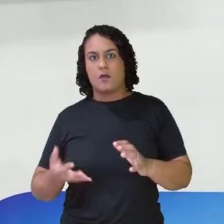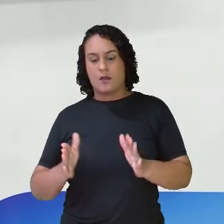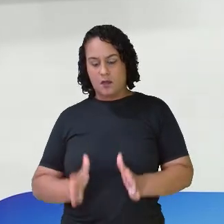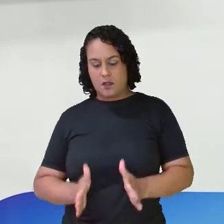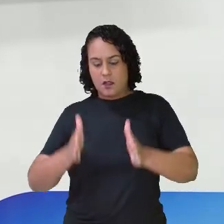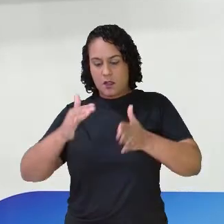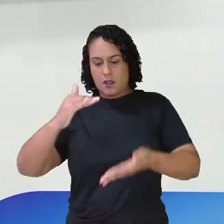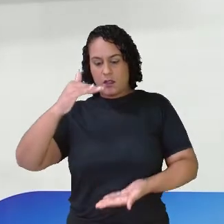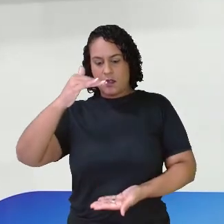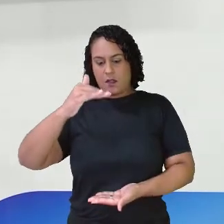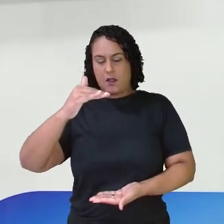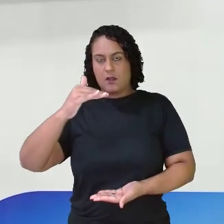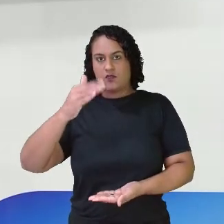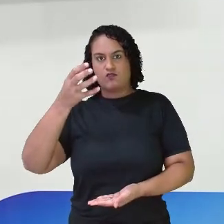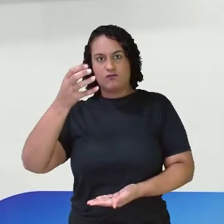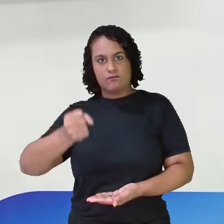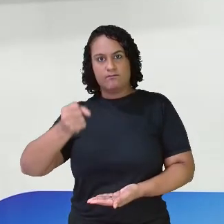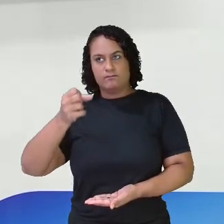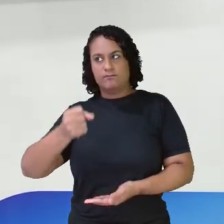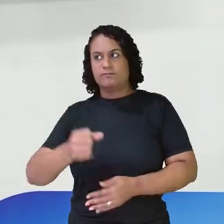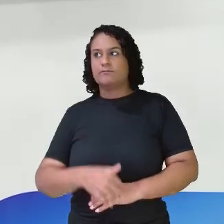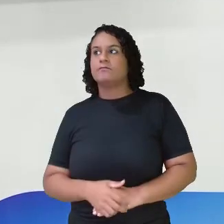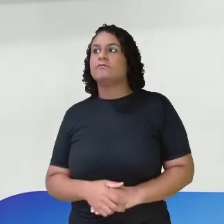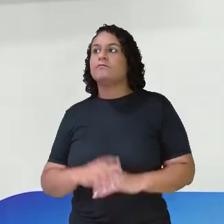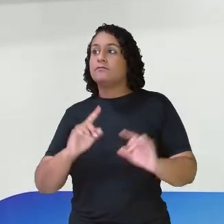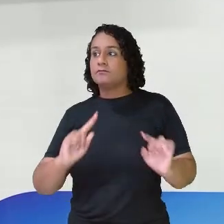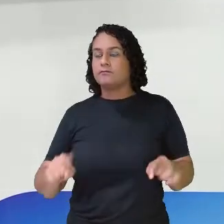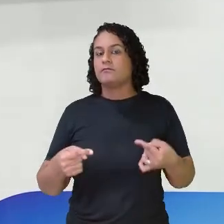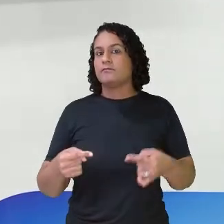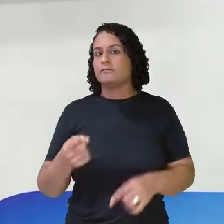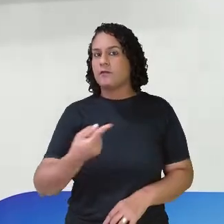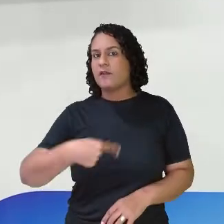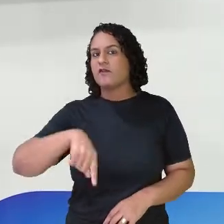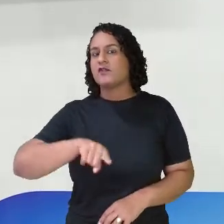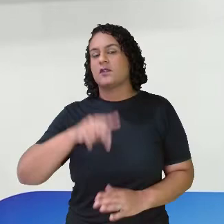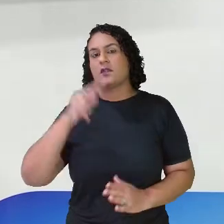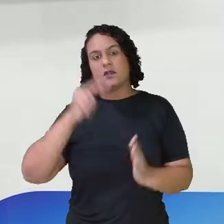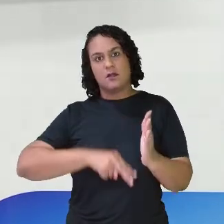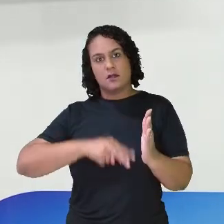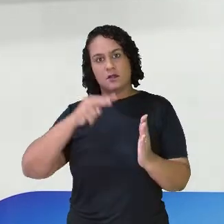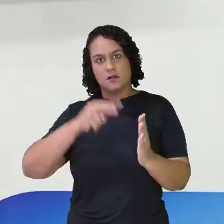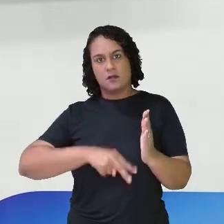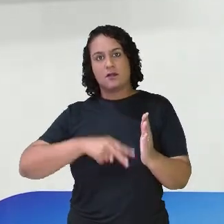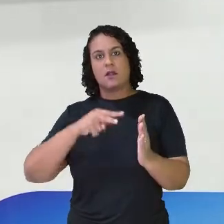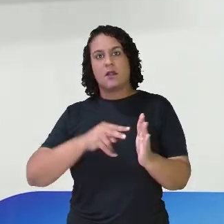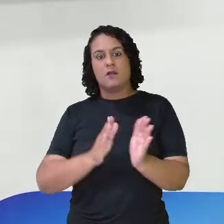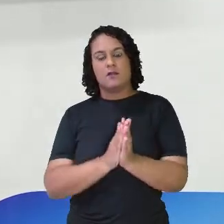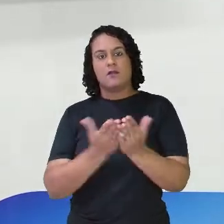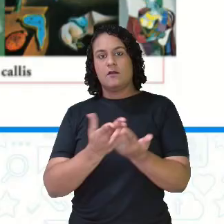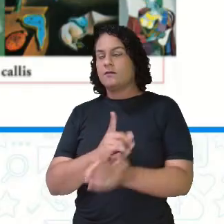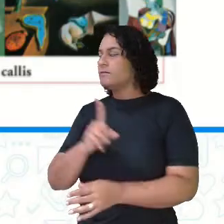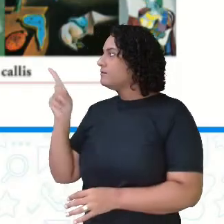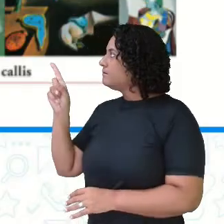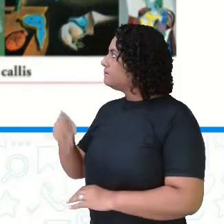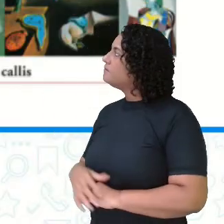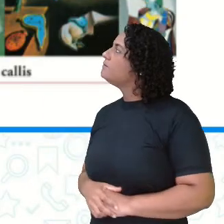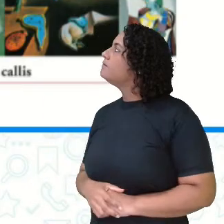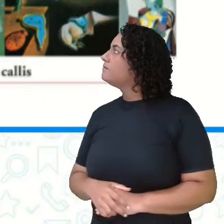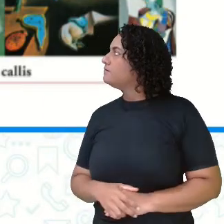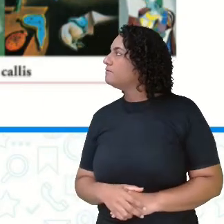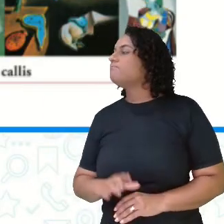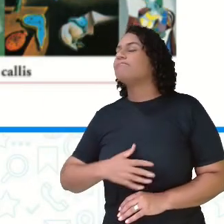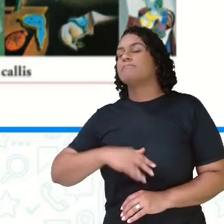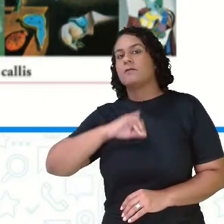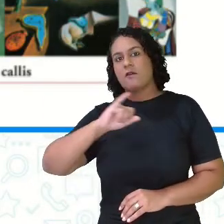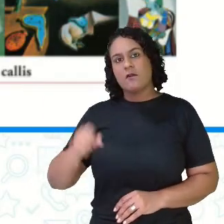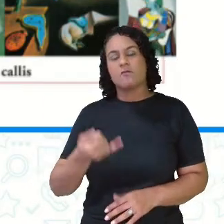caixinha. E o desafio é vocês fazerem a leitura desse livro. Enquanto está na tela, eu